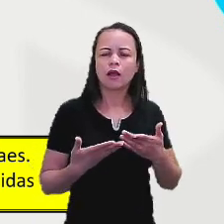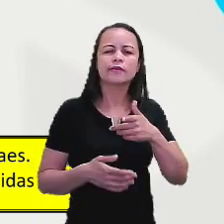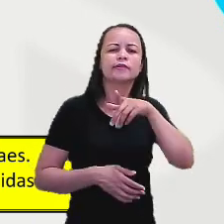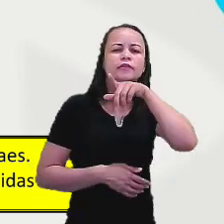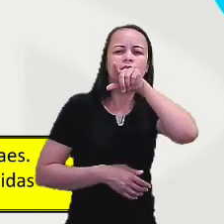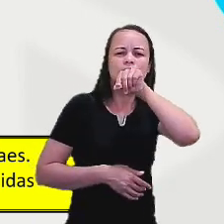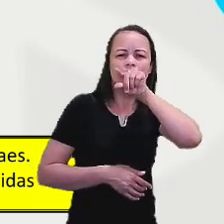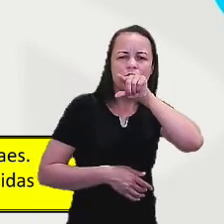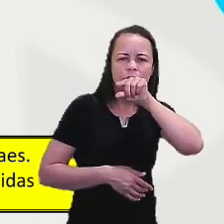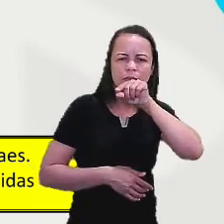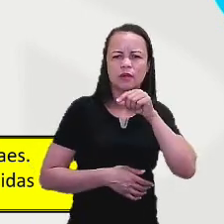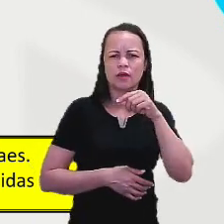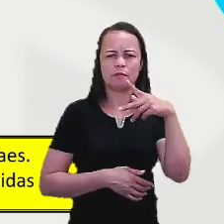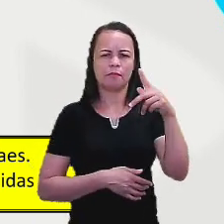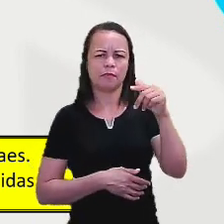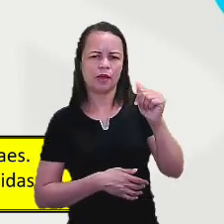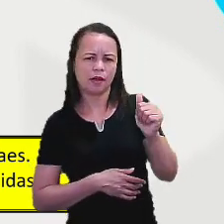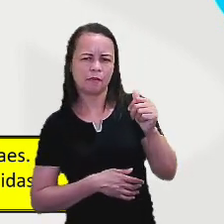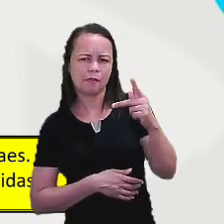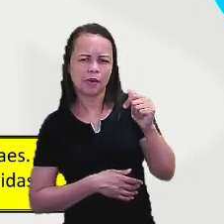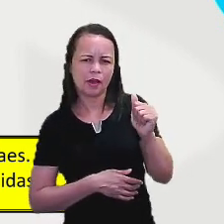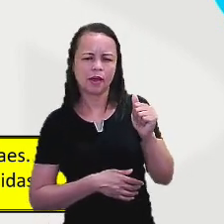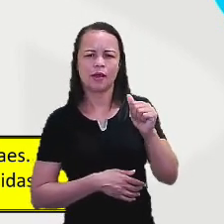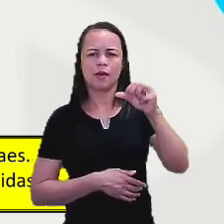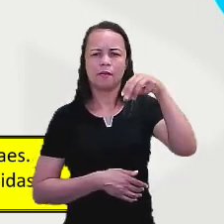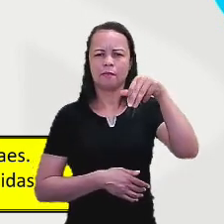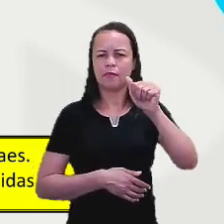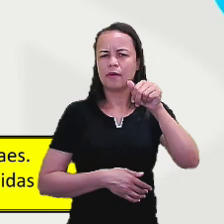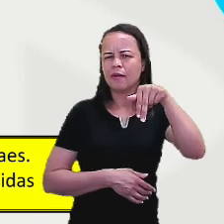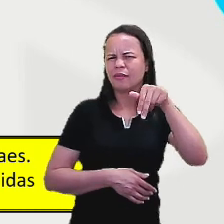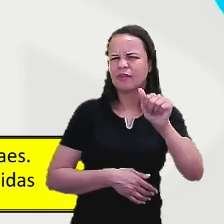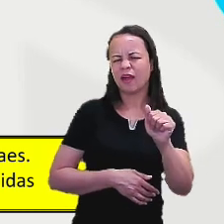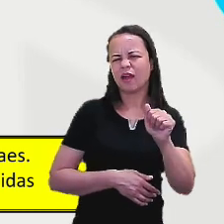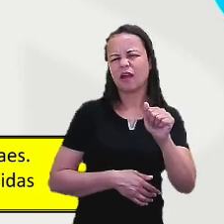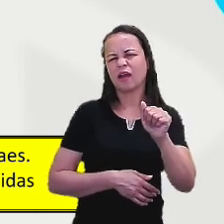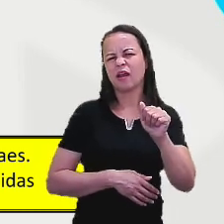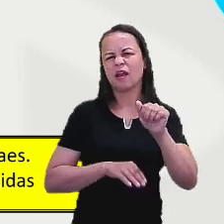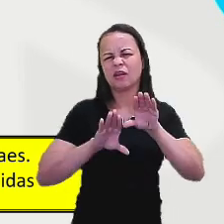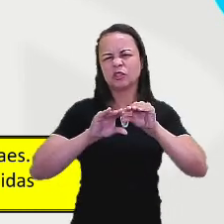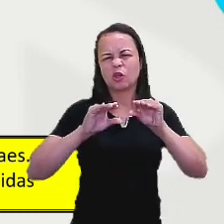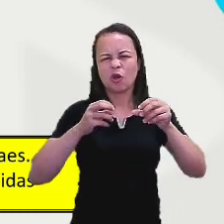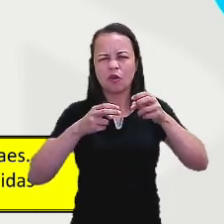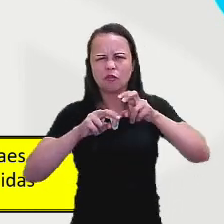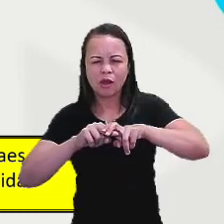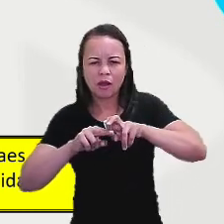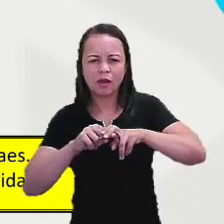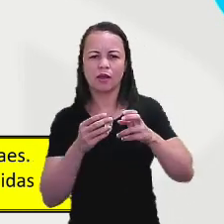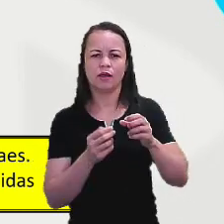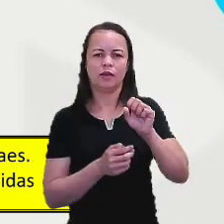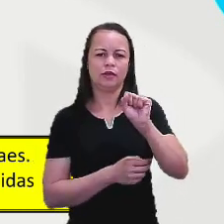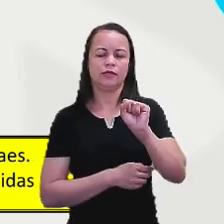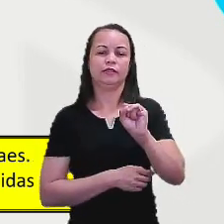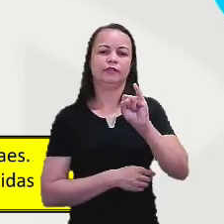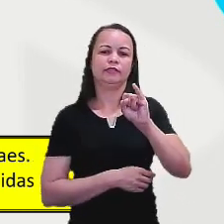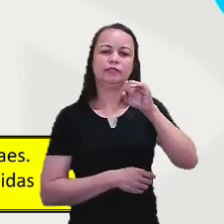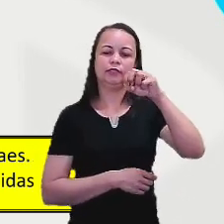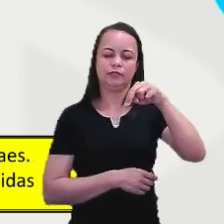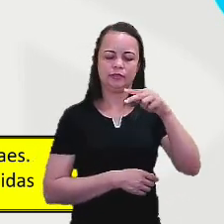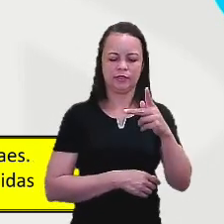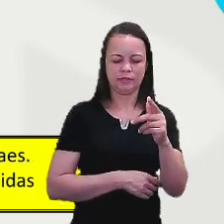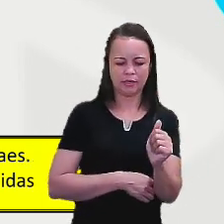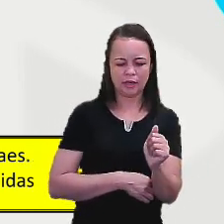sabiá, papá, maná, sofá, sinhá, cá,